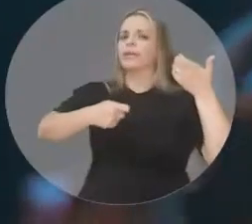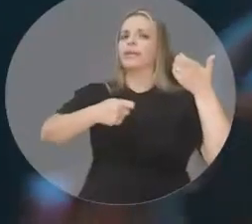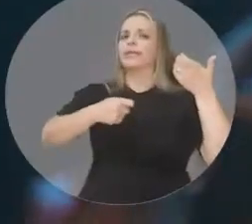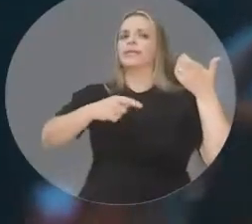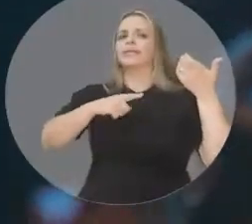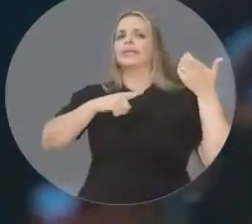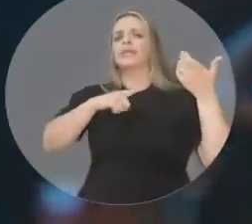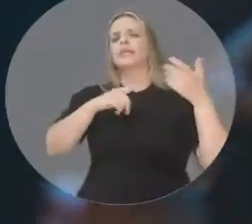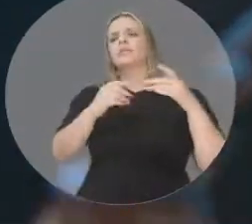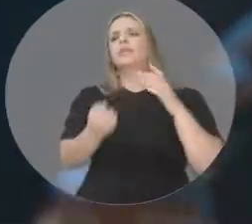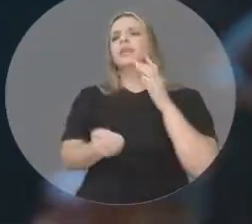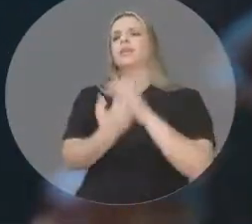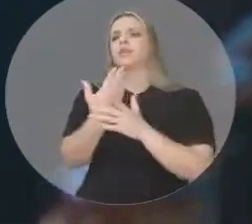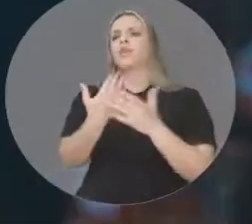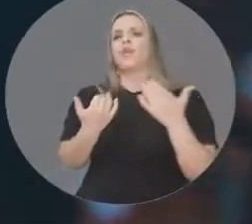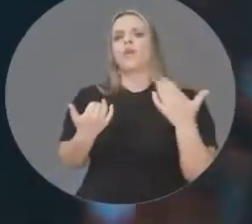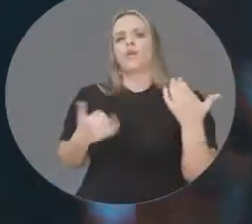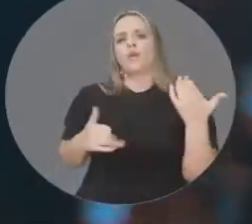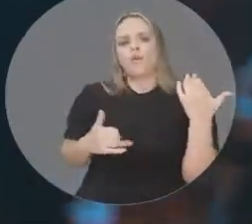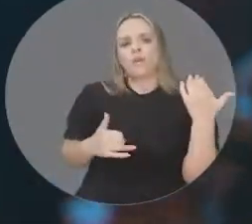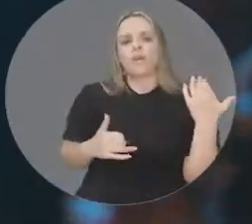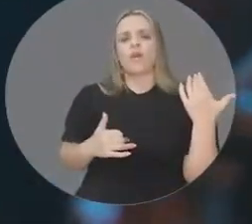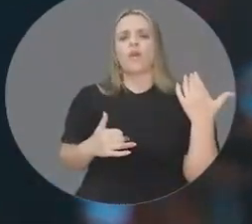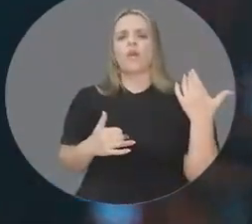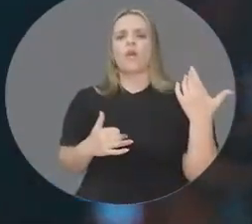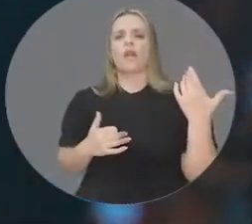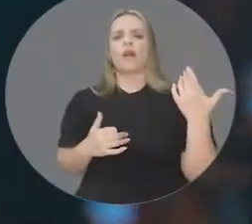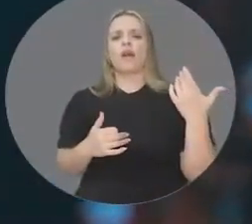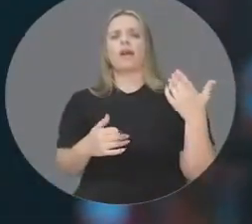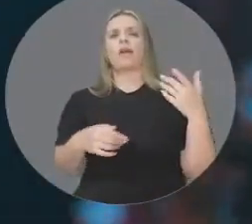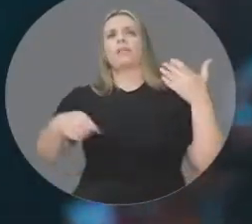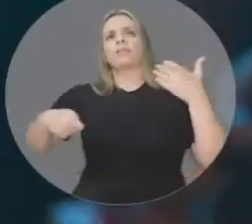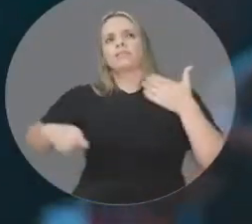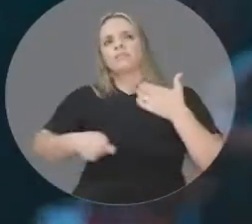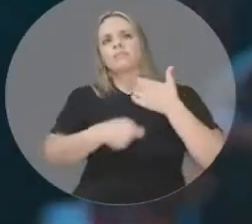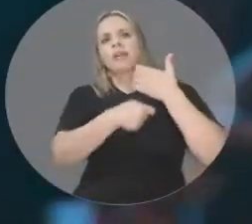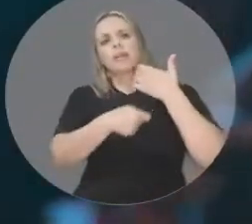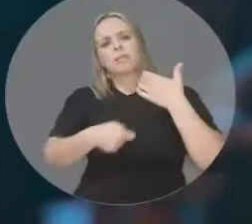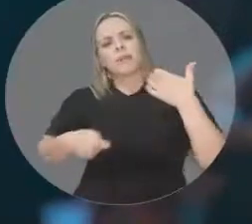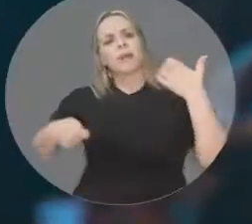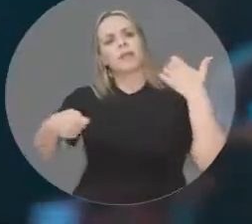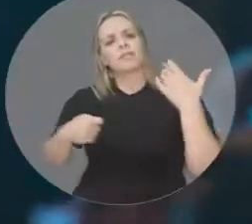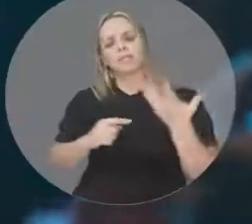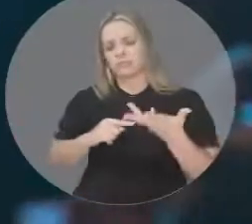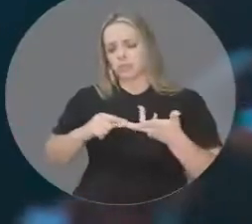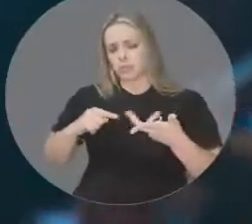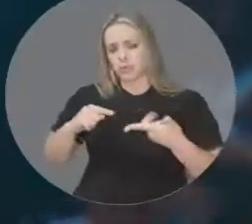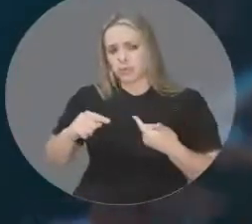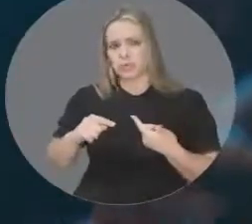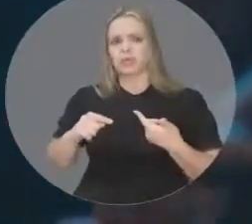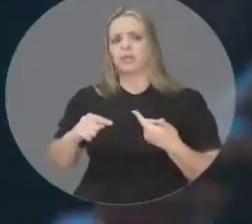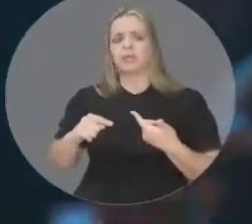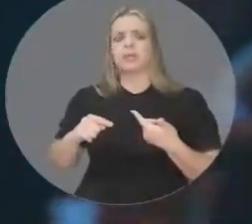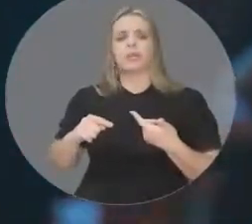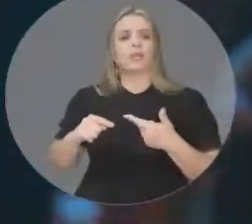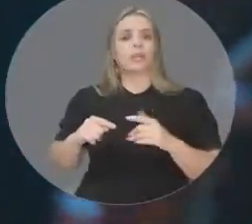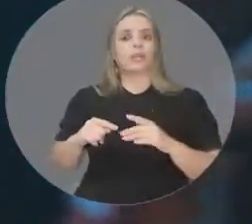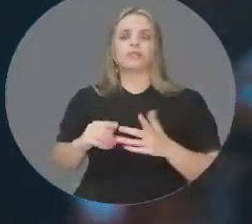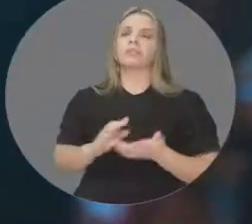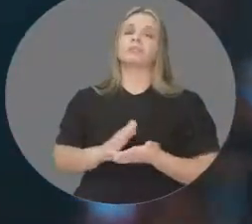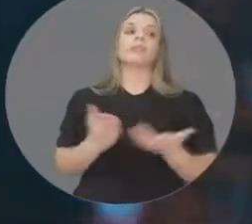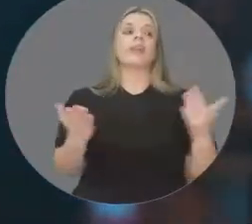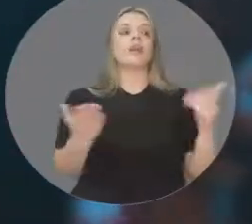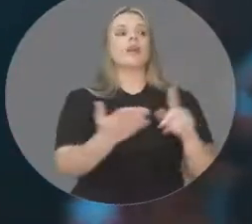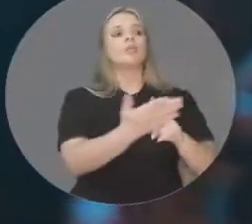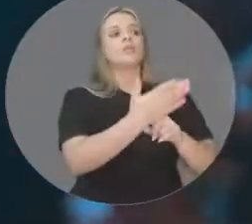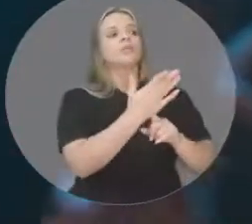Flor Ribeirinha, tem aquele lance dos ritmos, né? A gente também implementa isso nas nossas músicas também, para levar nossa cultura também